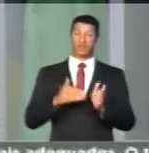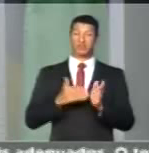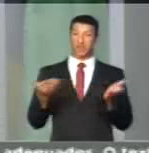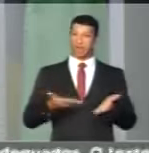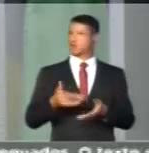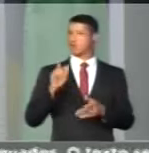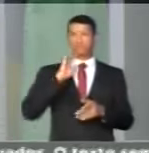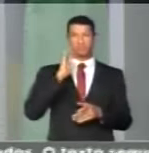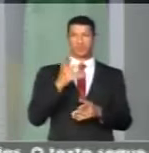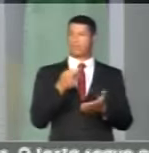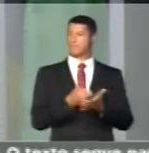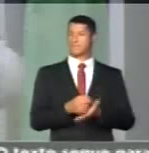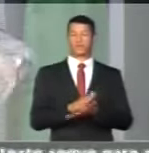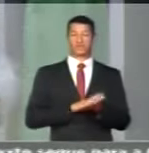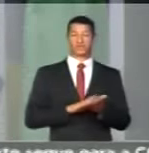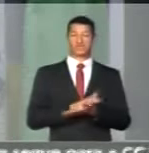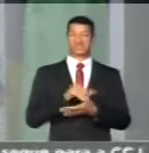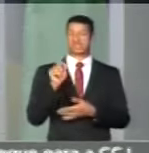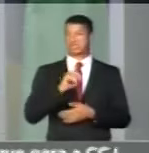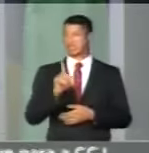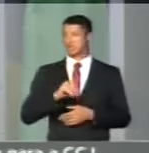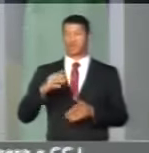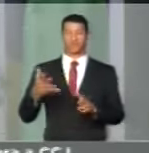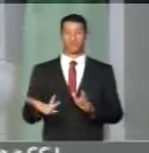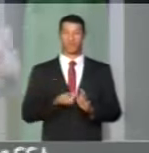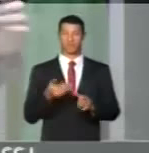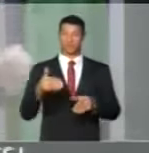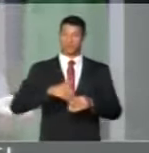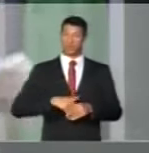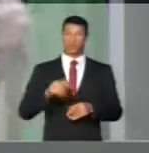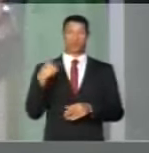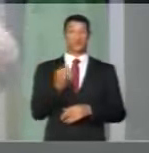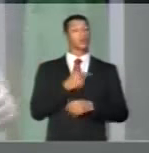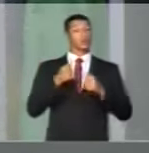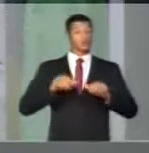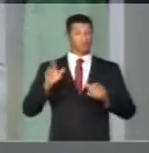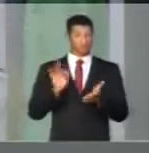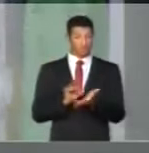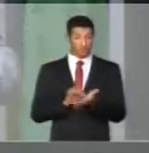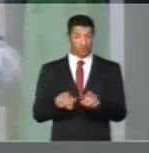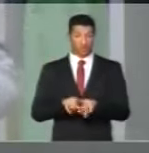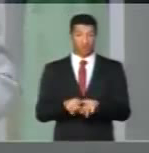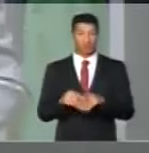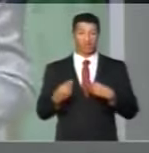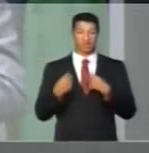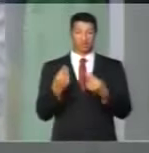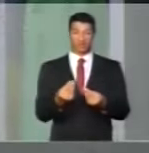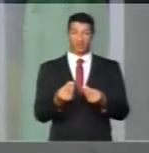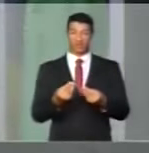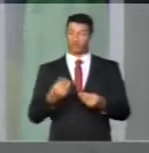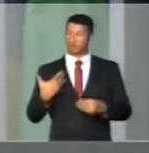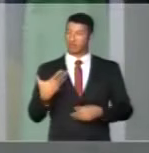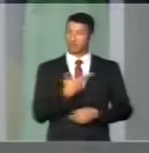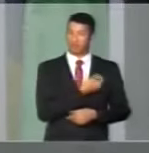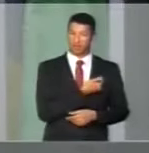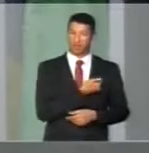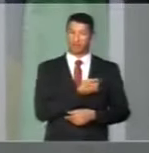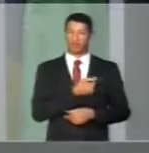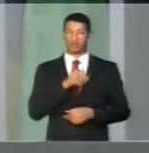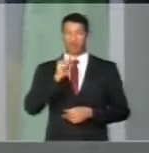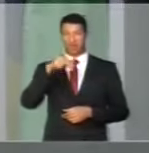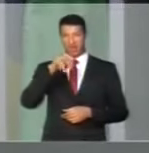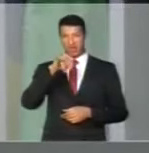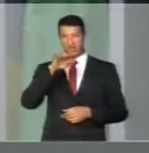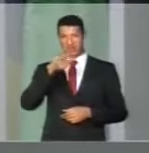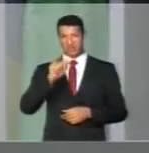agora não foram pagos, que não foram ressarcidos e que nós estamos exatamente dando salvaguarda, dando uma